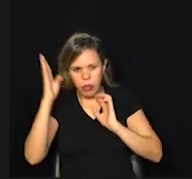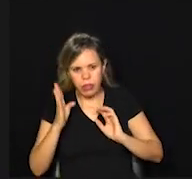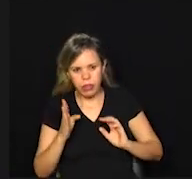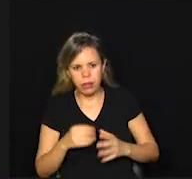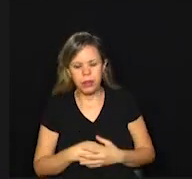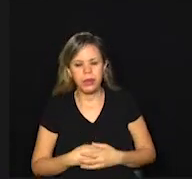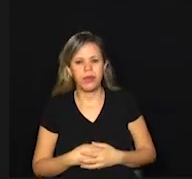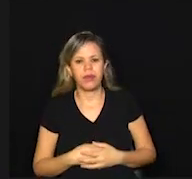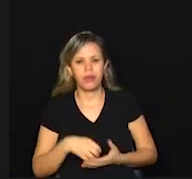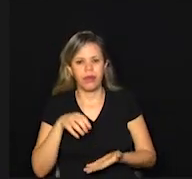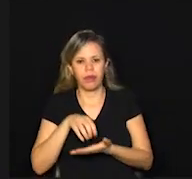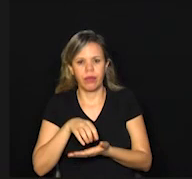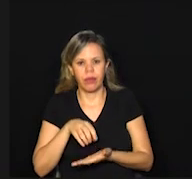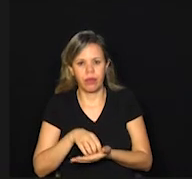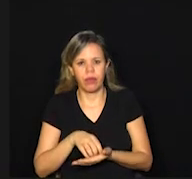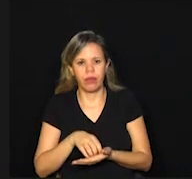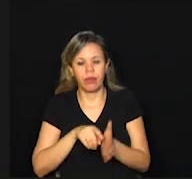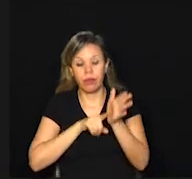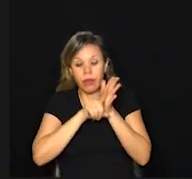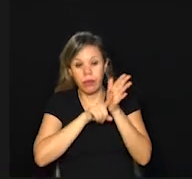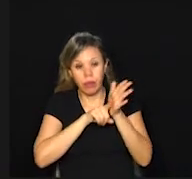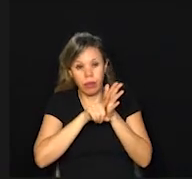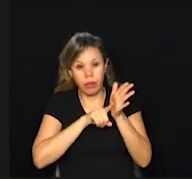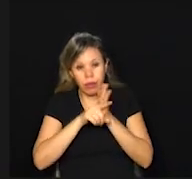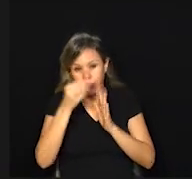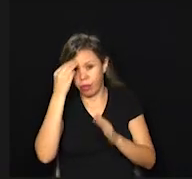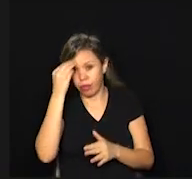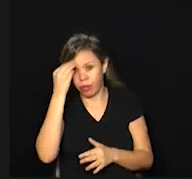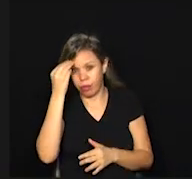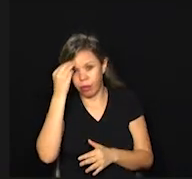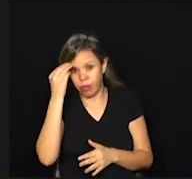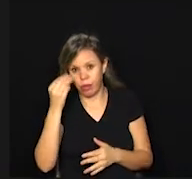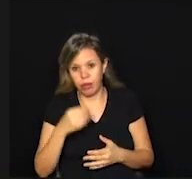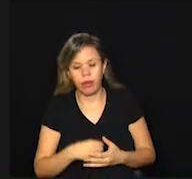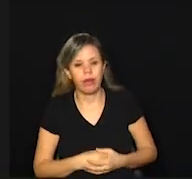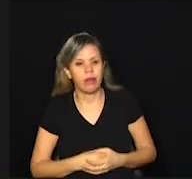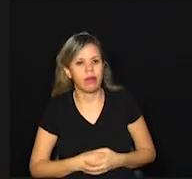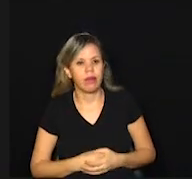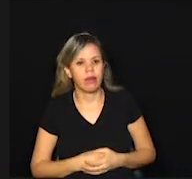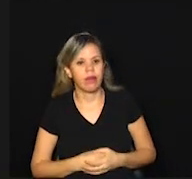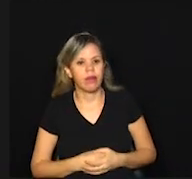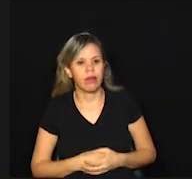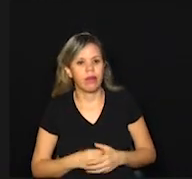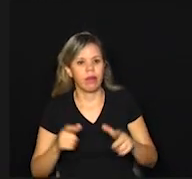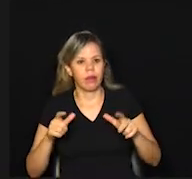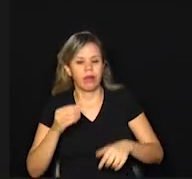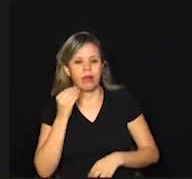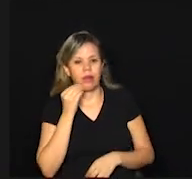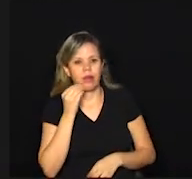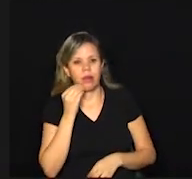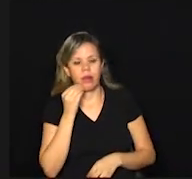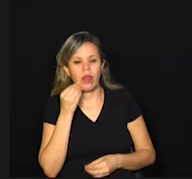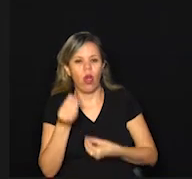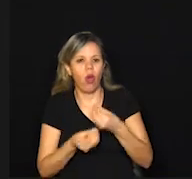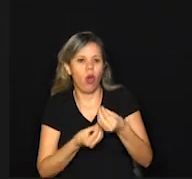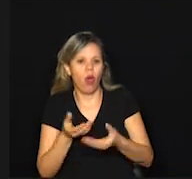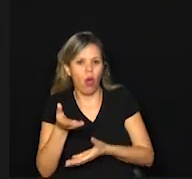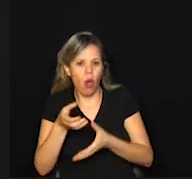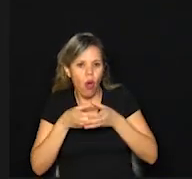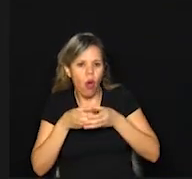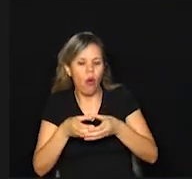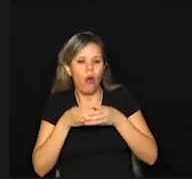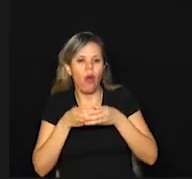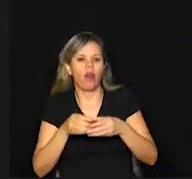é uma equipe do centro de pesquisa em memória Esse é um espaço de convivência